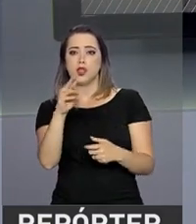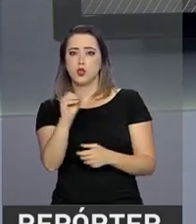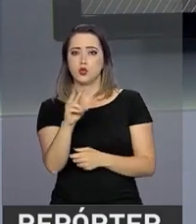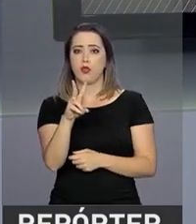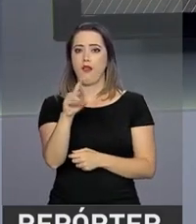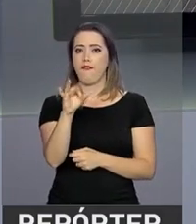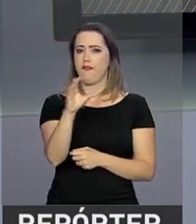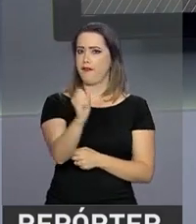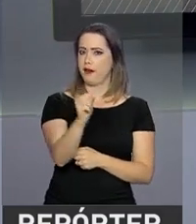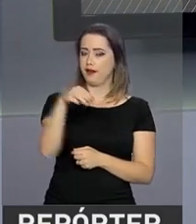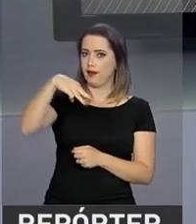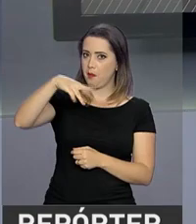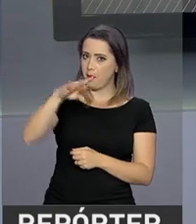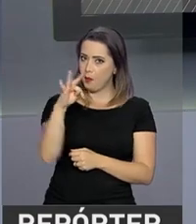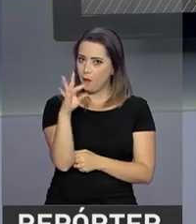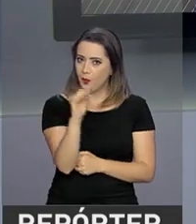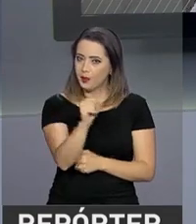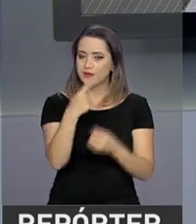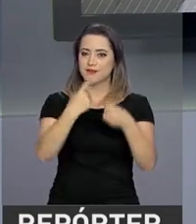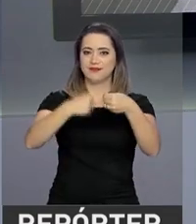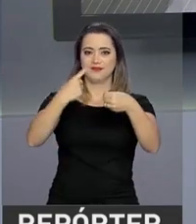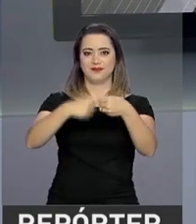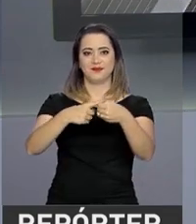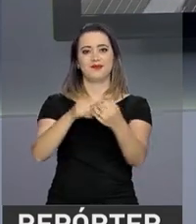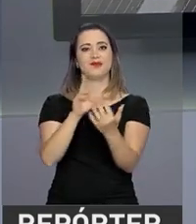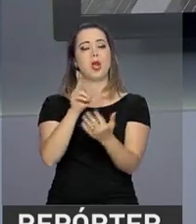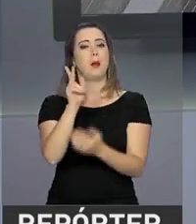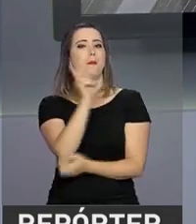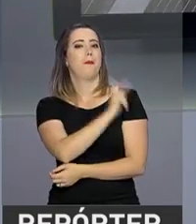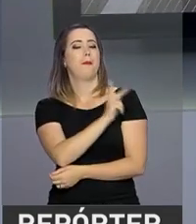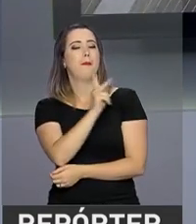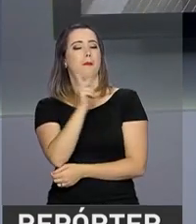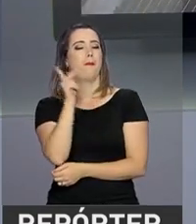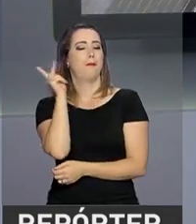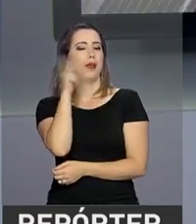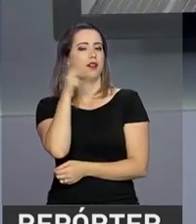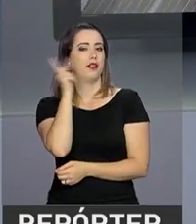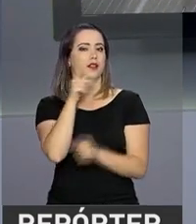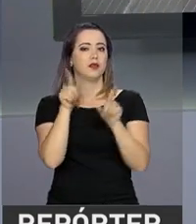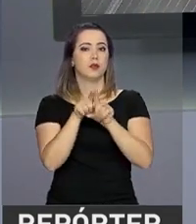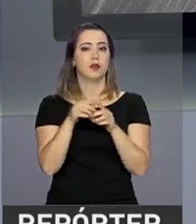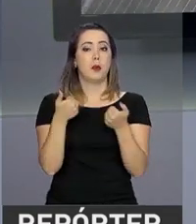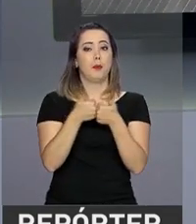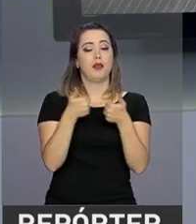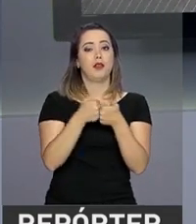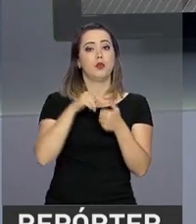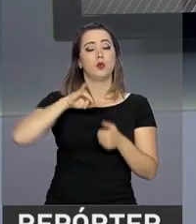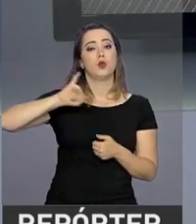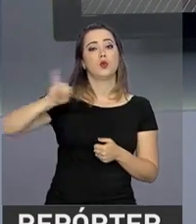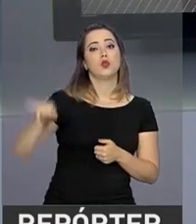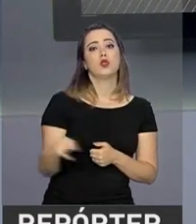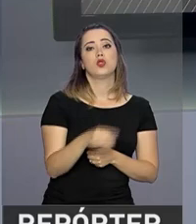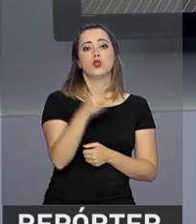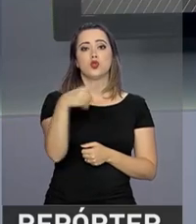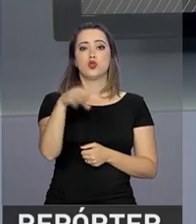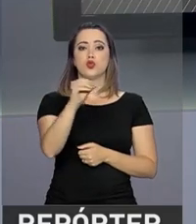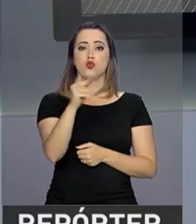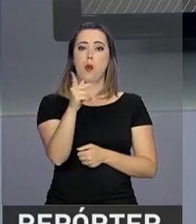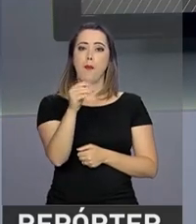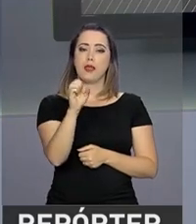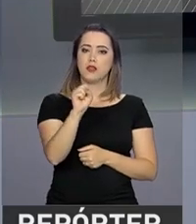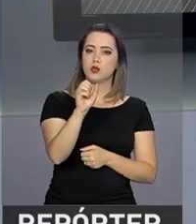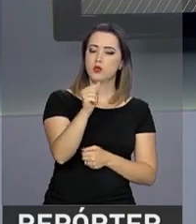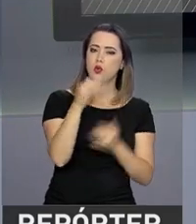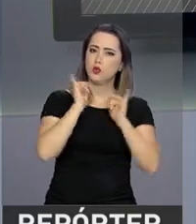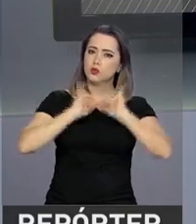no município de Diamante, no sertão paraibano, a 480 quilômetros de João Pessoa. O documento foi publicado no